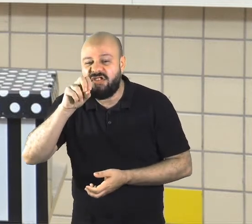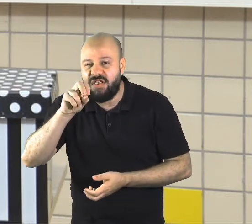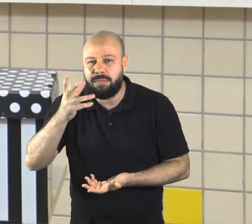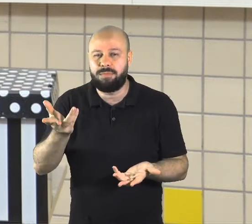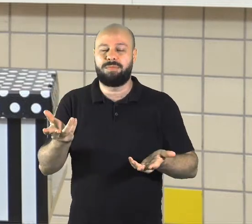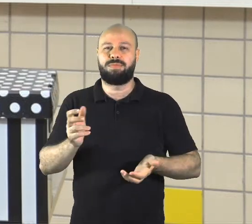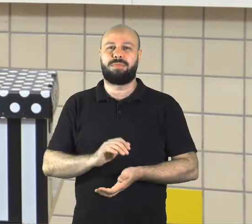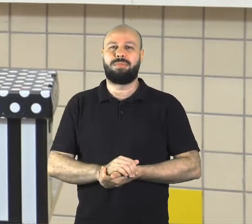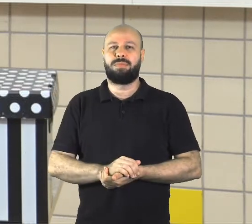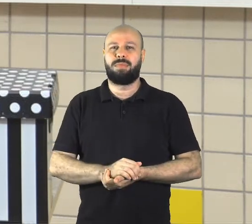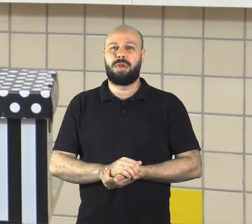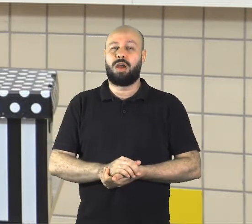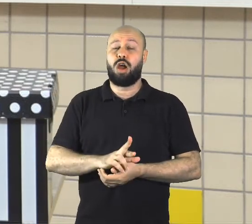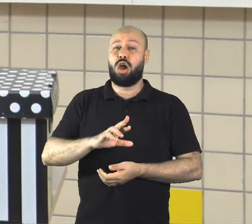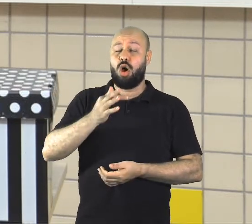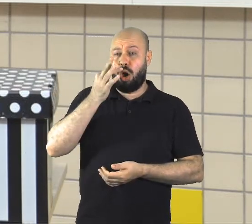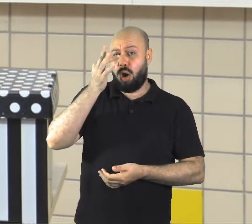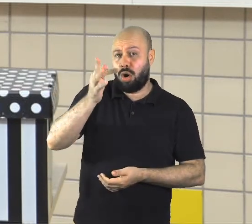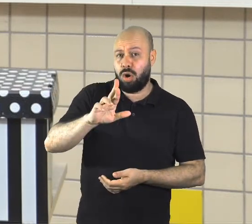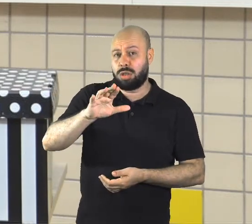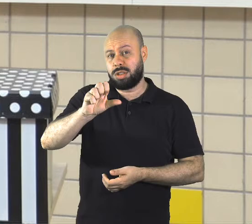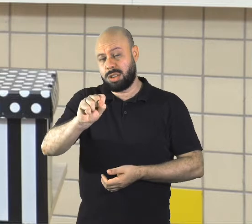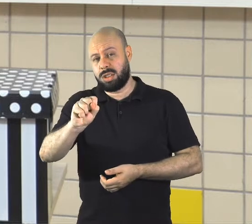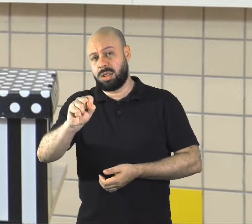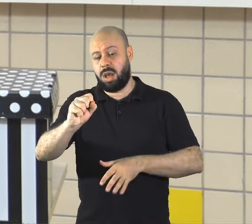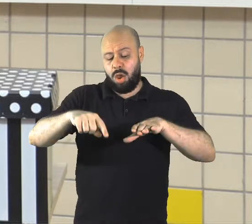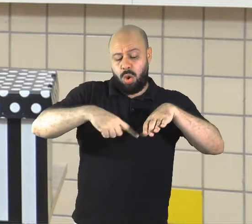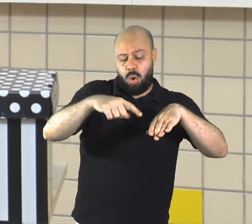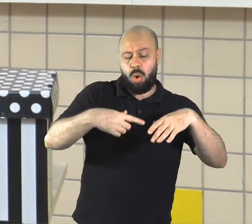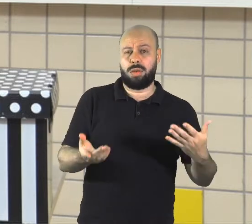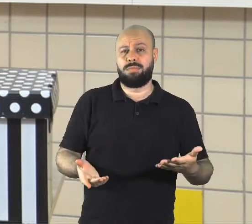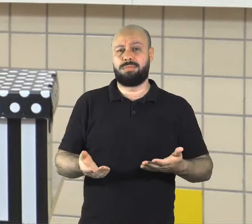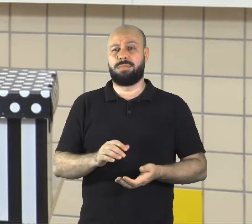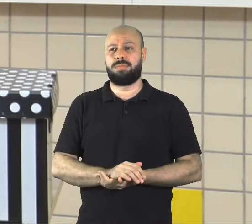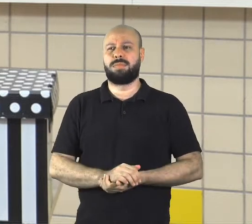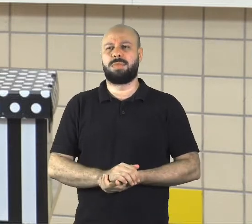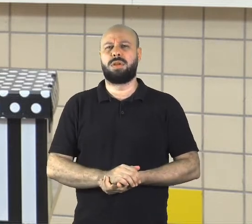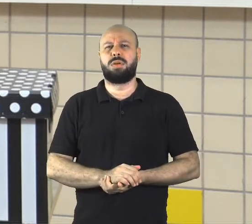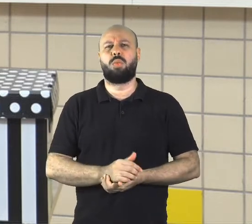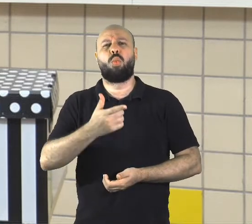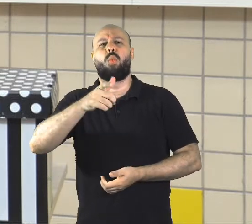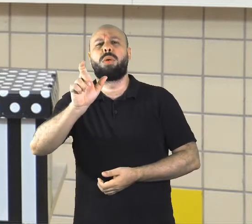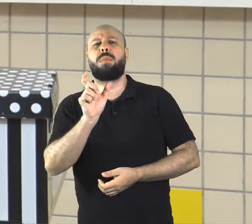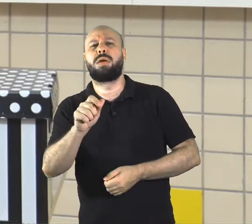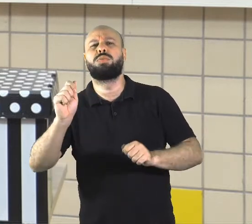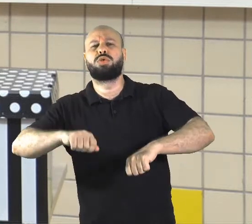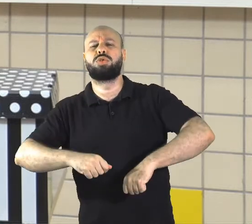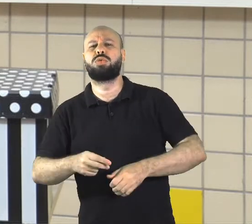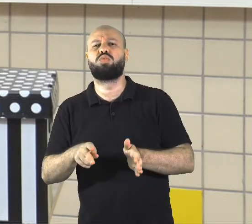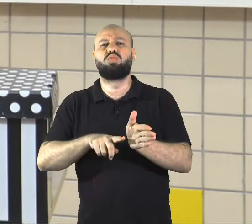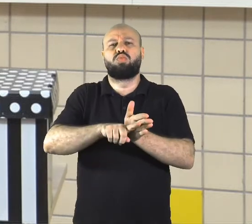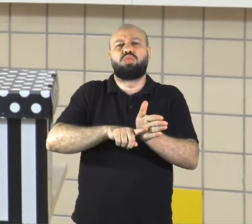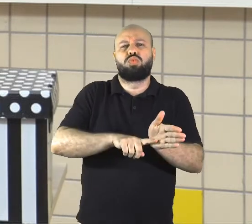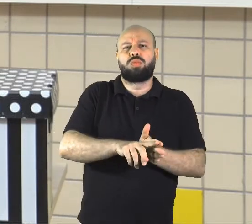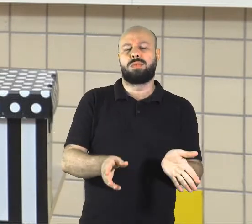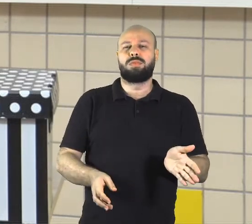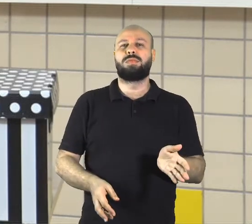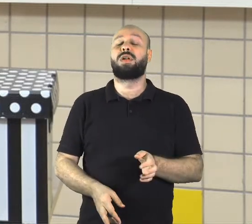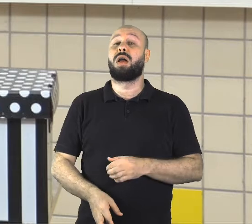mais? Rosa, roda. Que outras palavras a gente poderia procurar além dessas aí? As palavras com